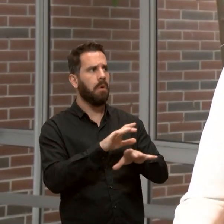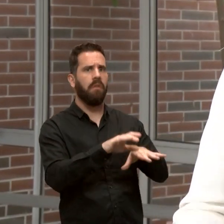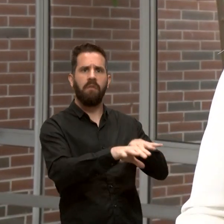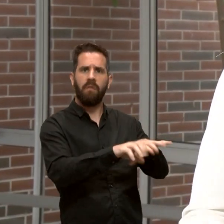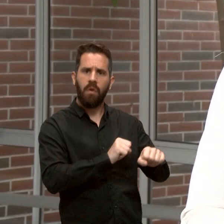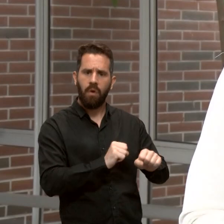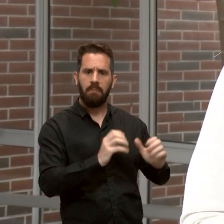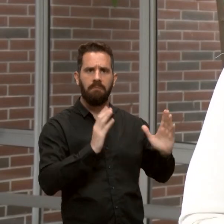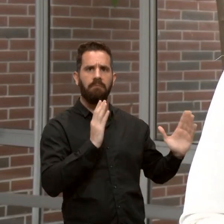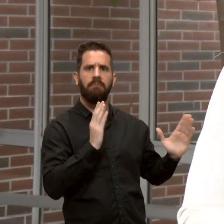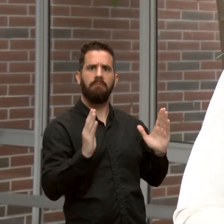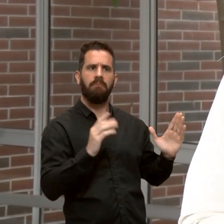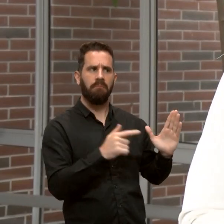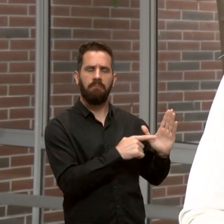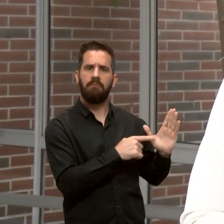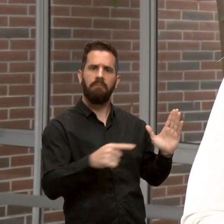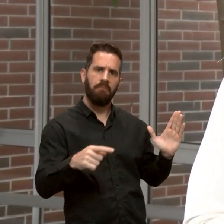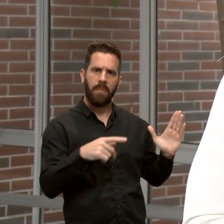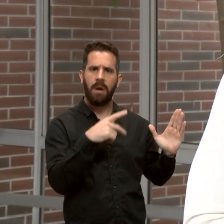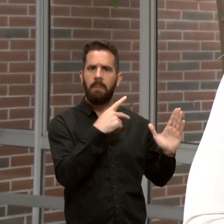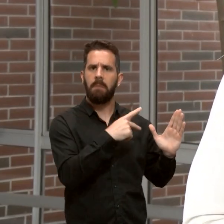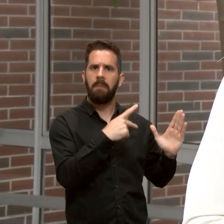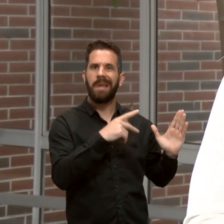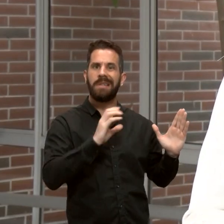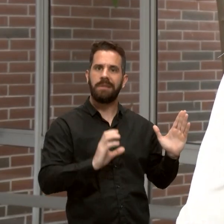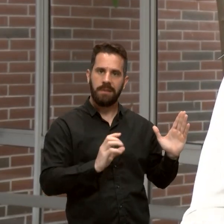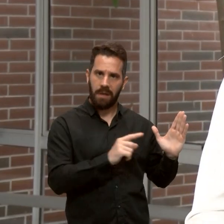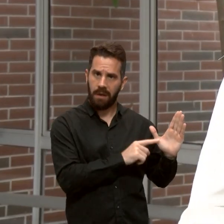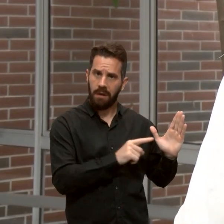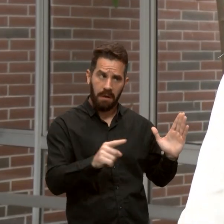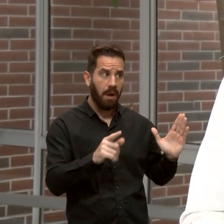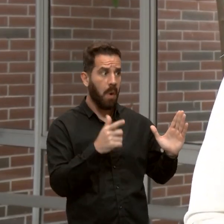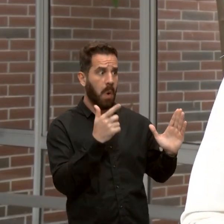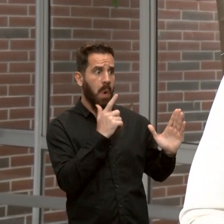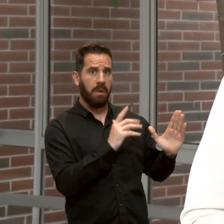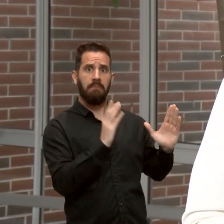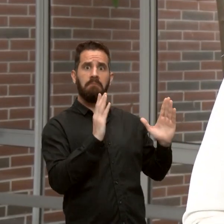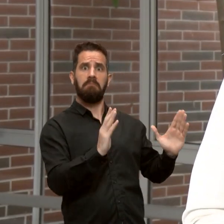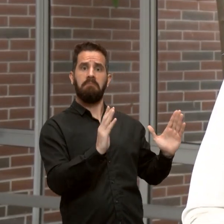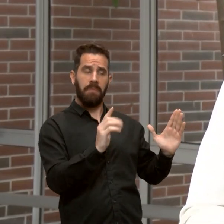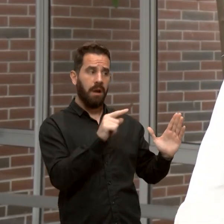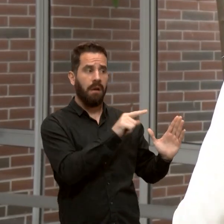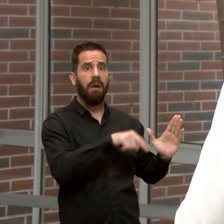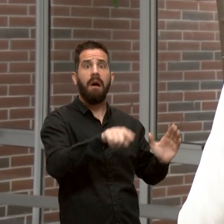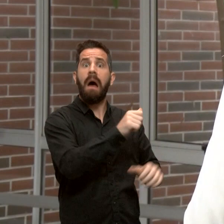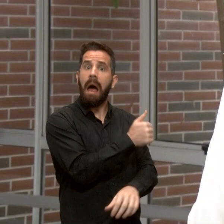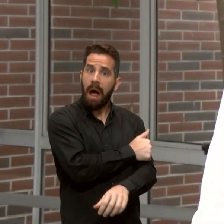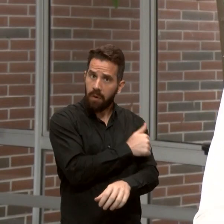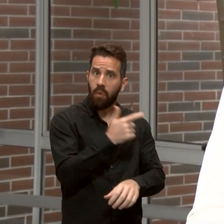tempo previsto pelo PPC, que é o projeto pedagógico do curso. Então, é importante que o estudante, né,